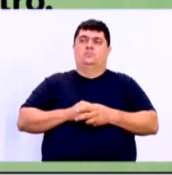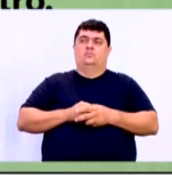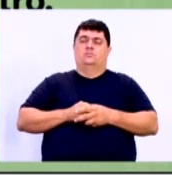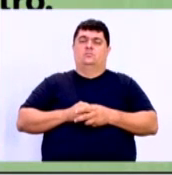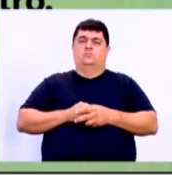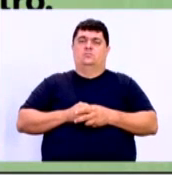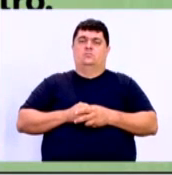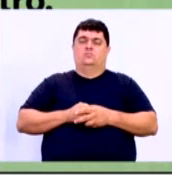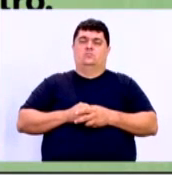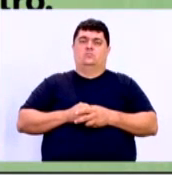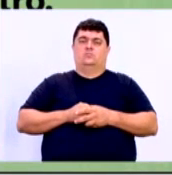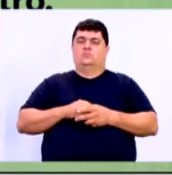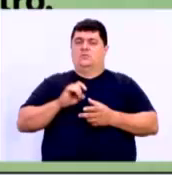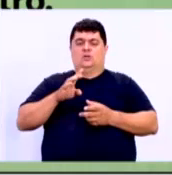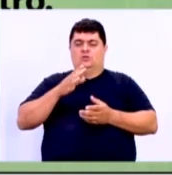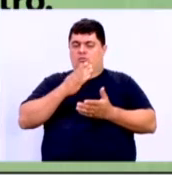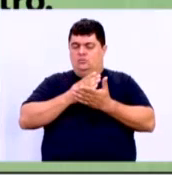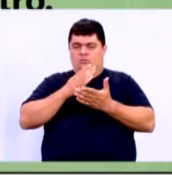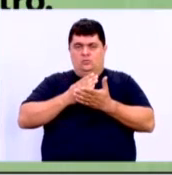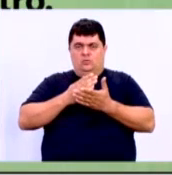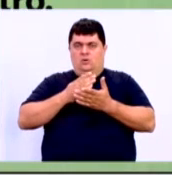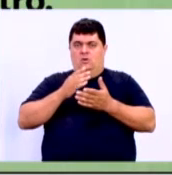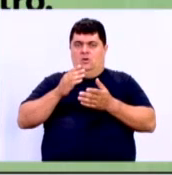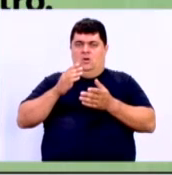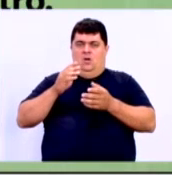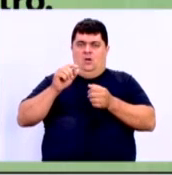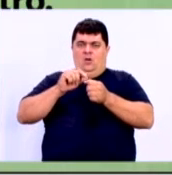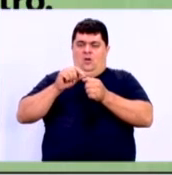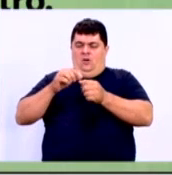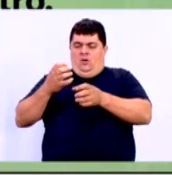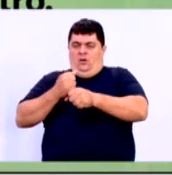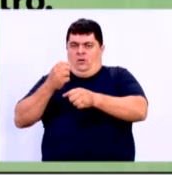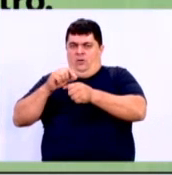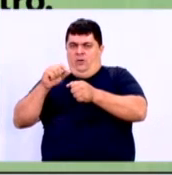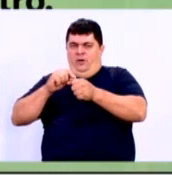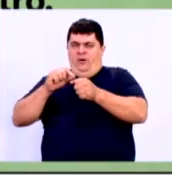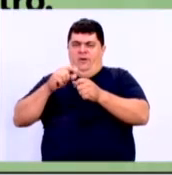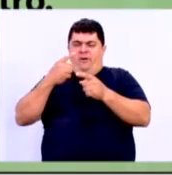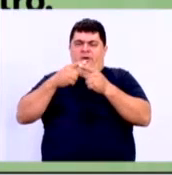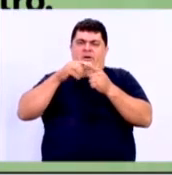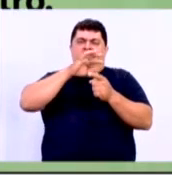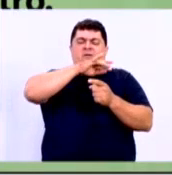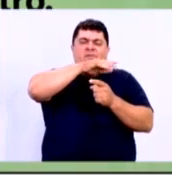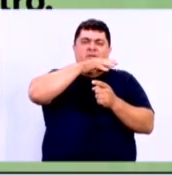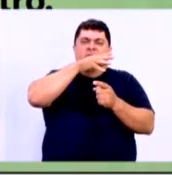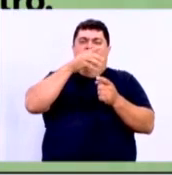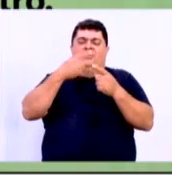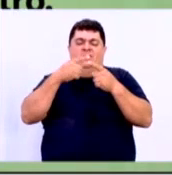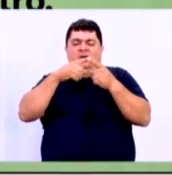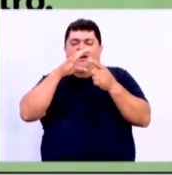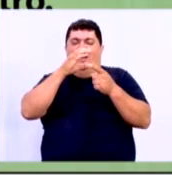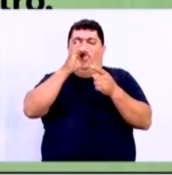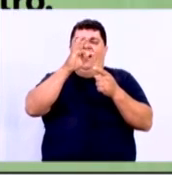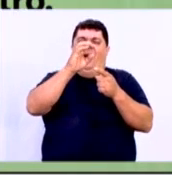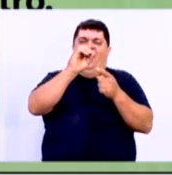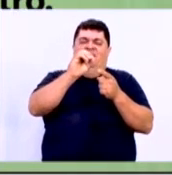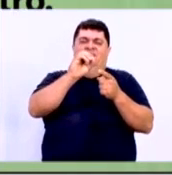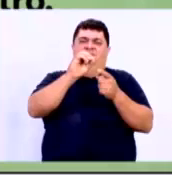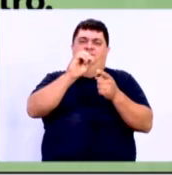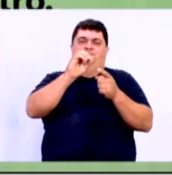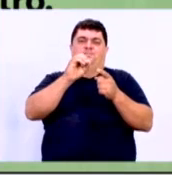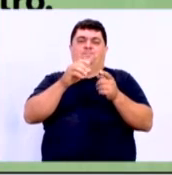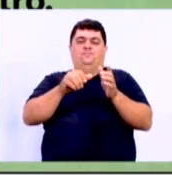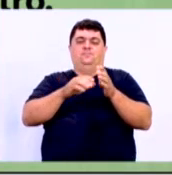que são as parcelas dos materiais utilizados na produção. E quais são as desvantagens desse custo? A